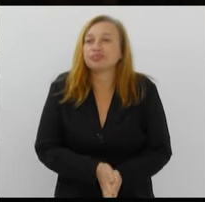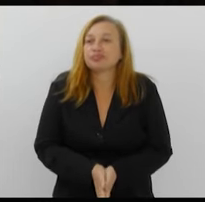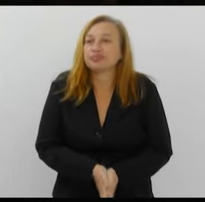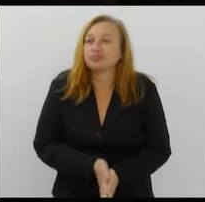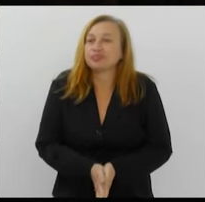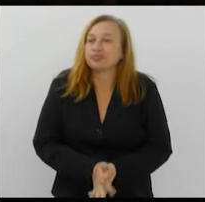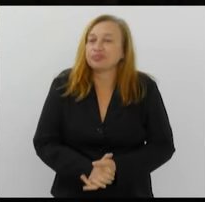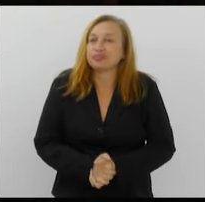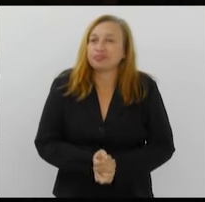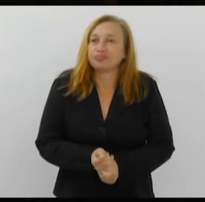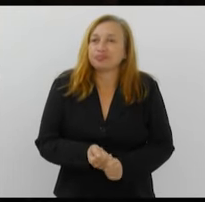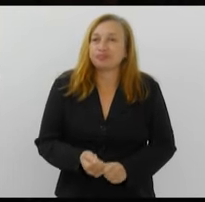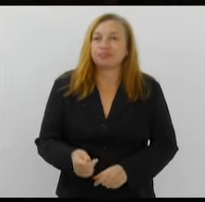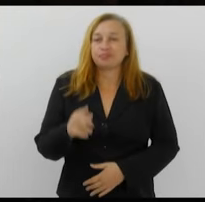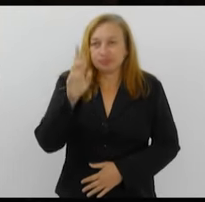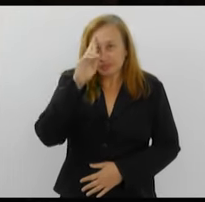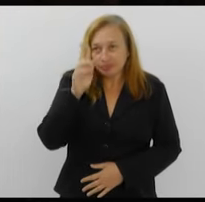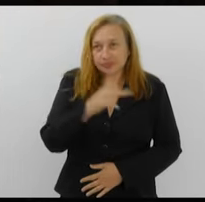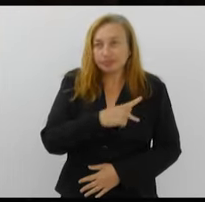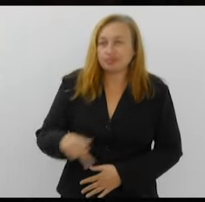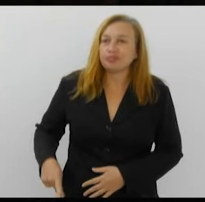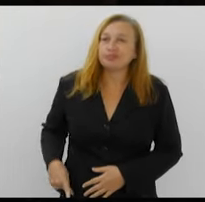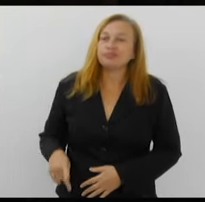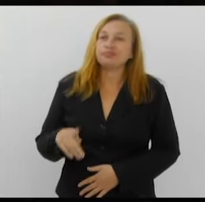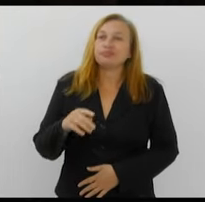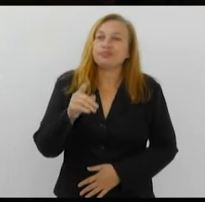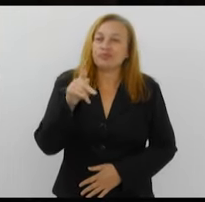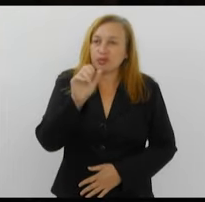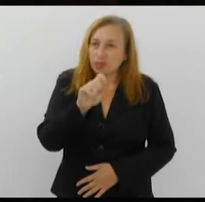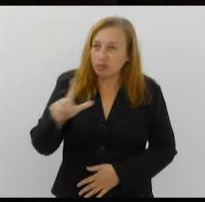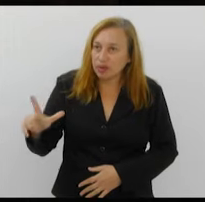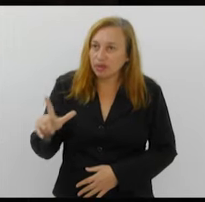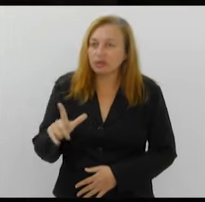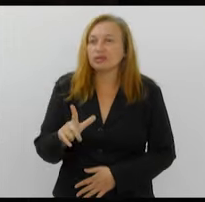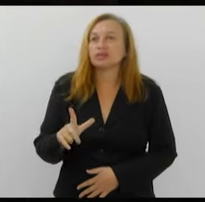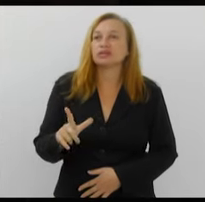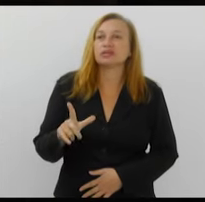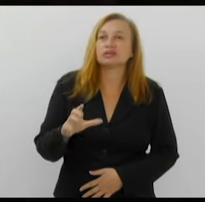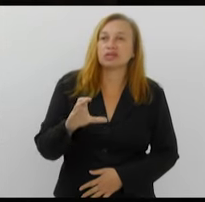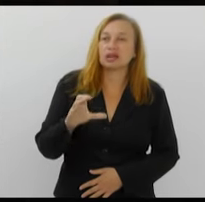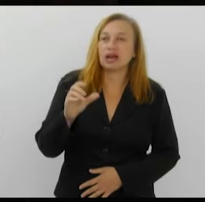Senhor presidente, deputado Felipe Pobel, deputado Carlos Augusto, que participaram aqui